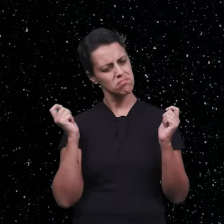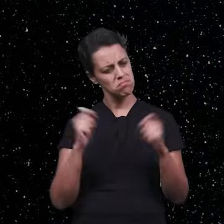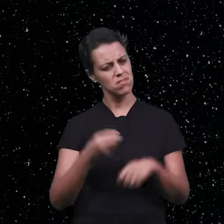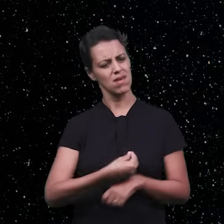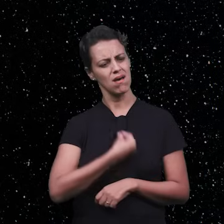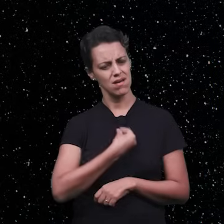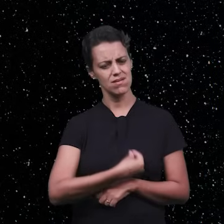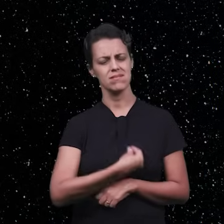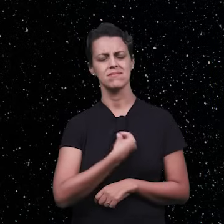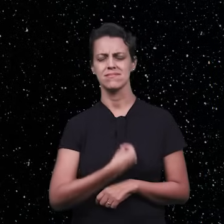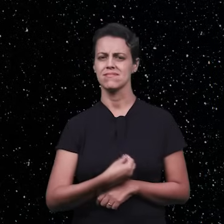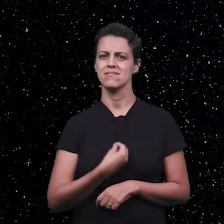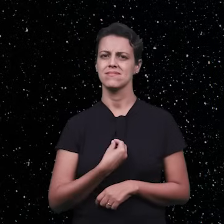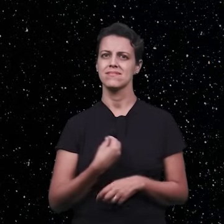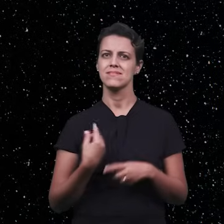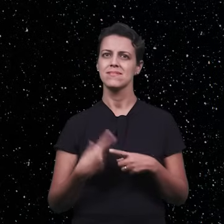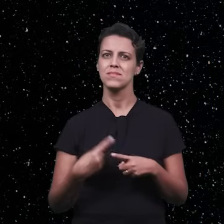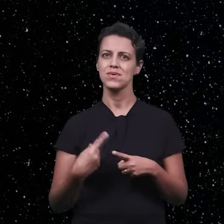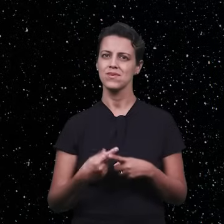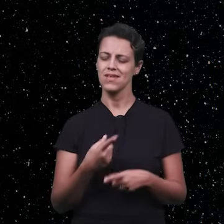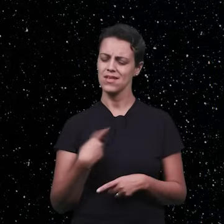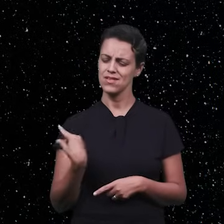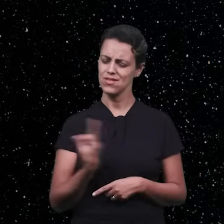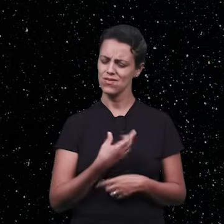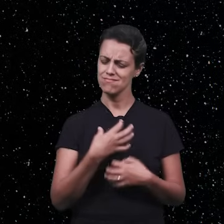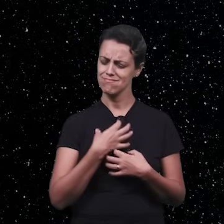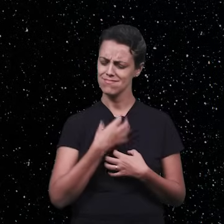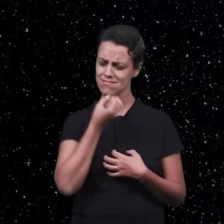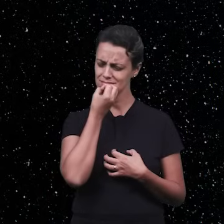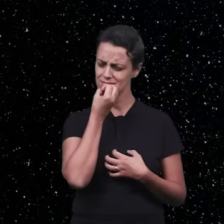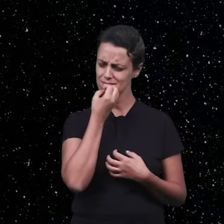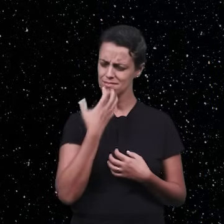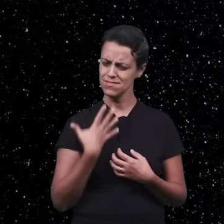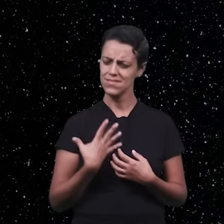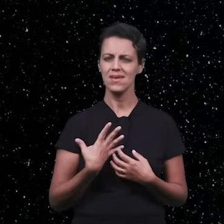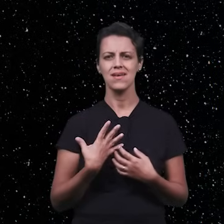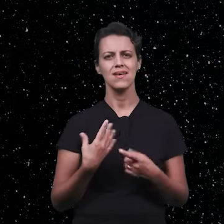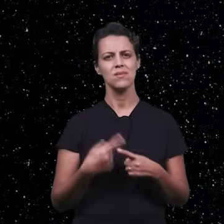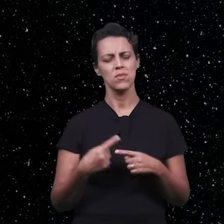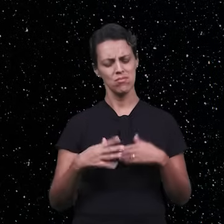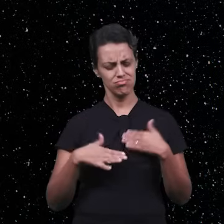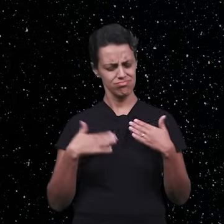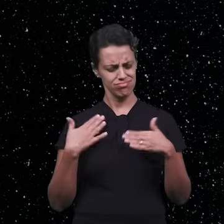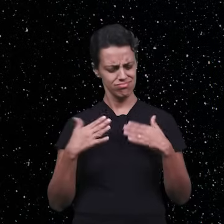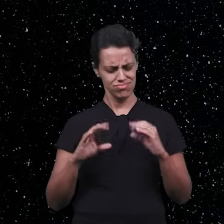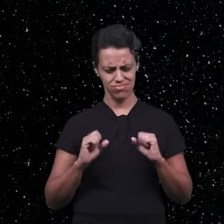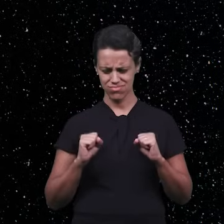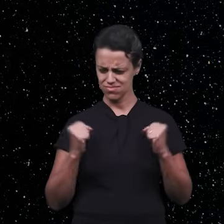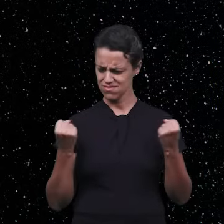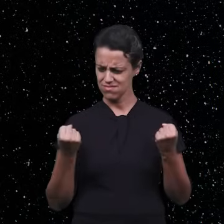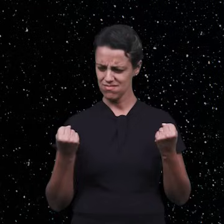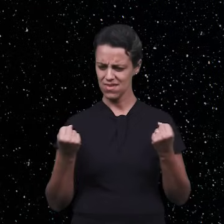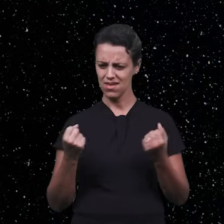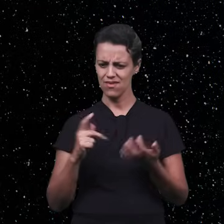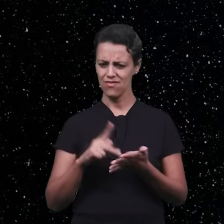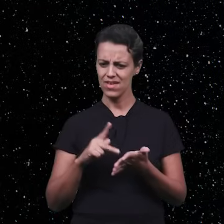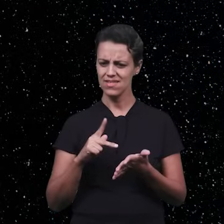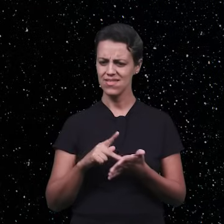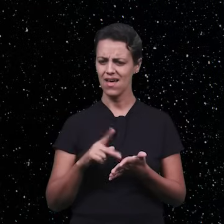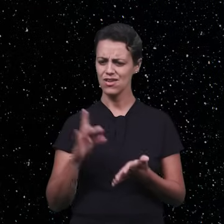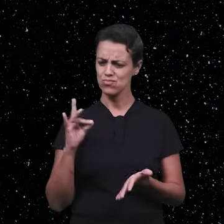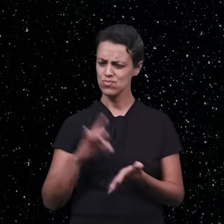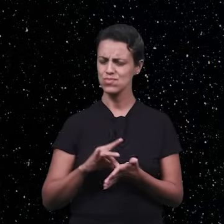programa. Ele traz para nós um grande benefício e um enriquecimento da verdade,